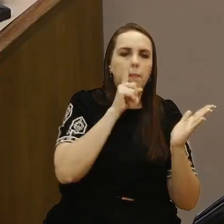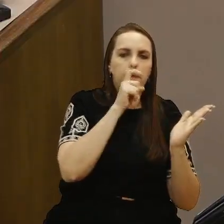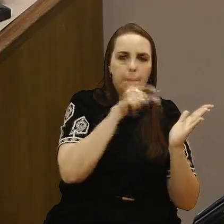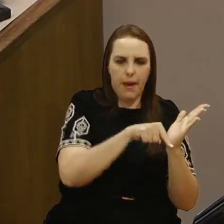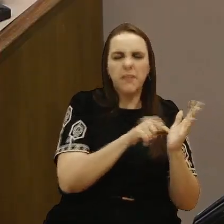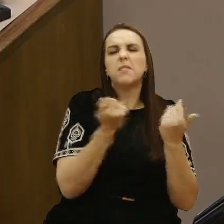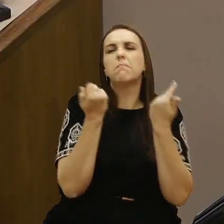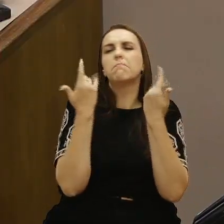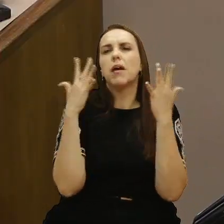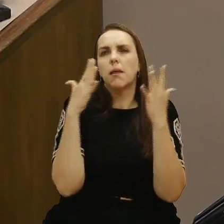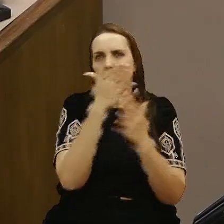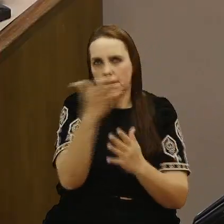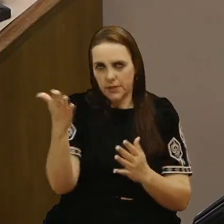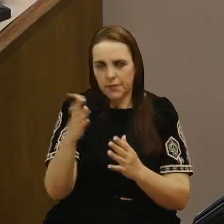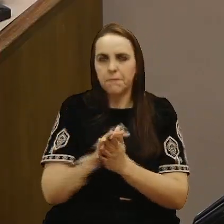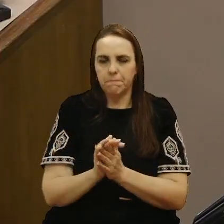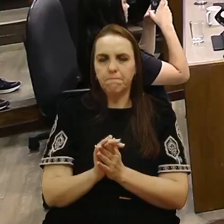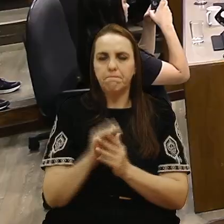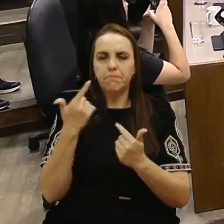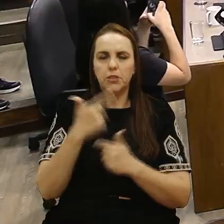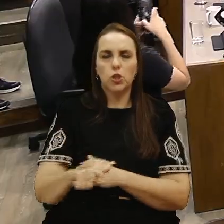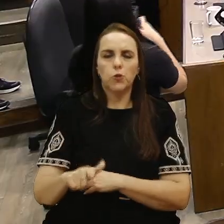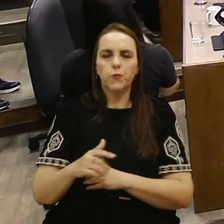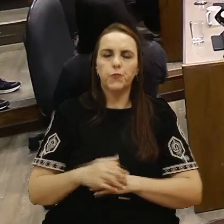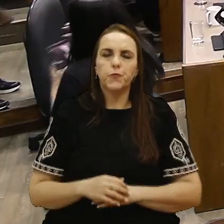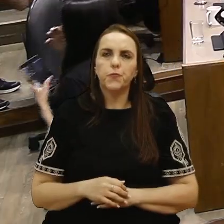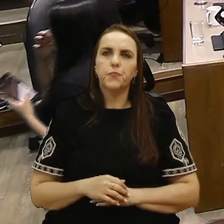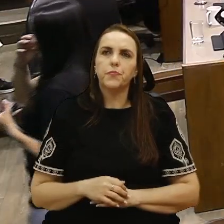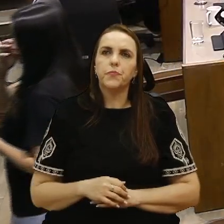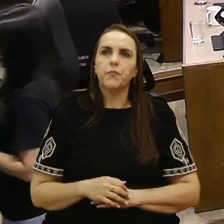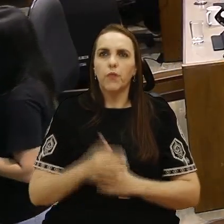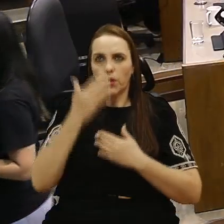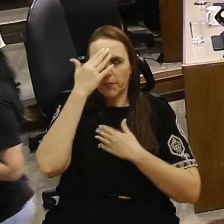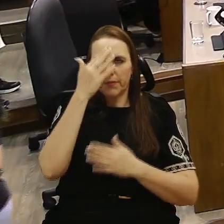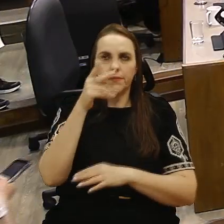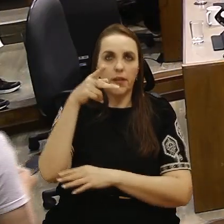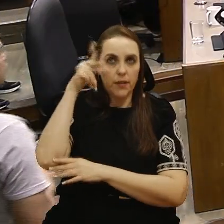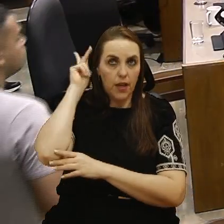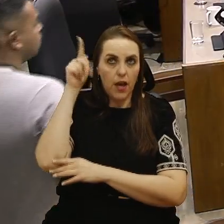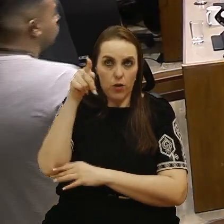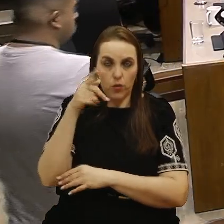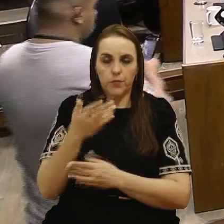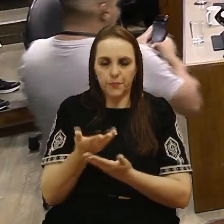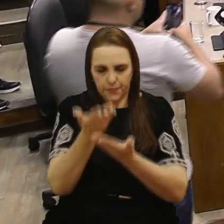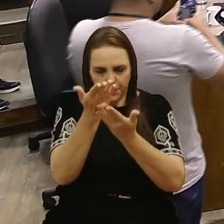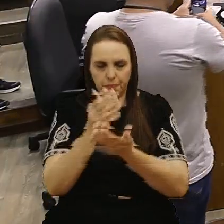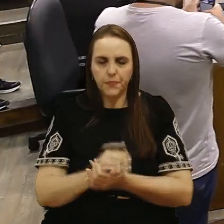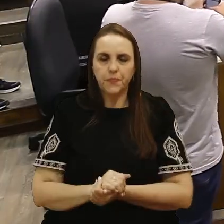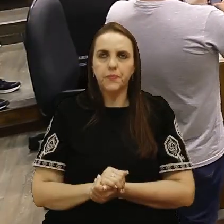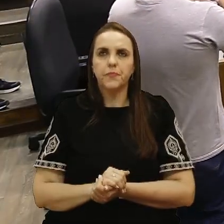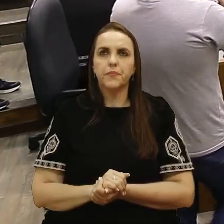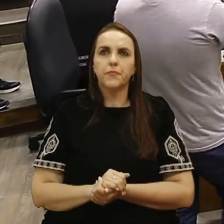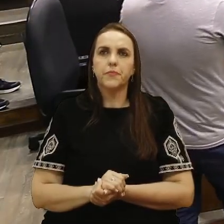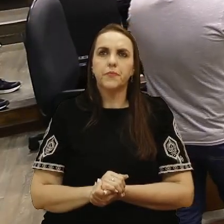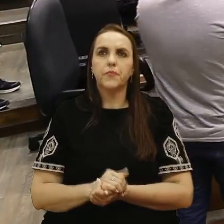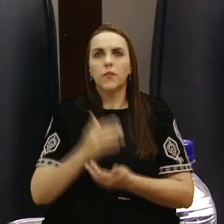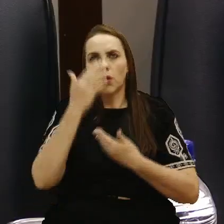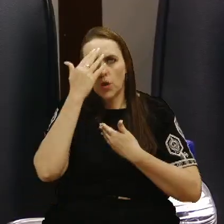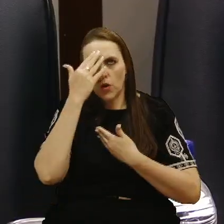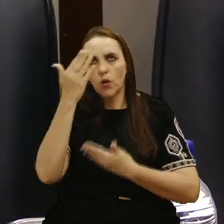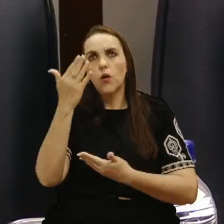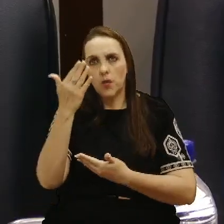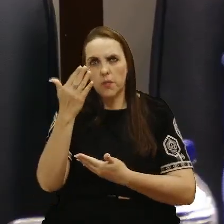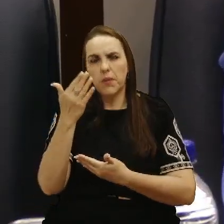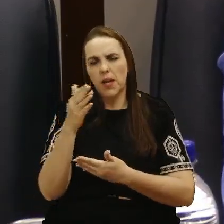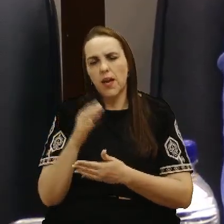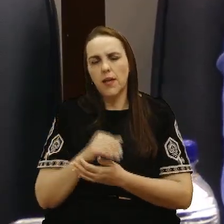hoje, de novo aqui, vereador D'Ambrosio. Obrigado. Iago, depois eu quero finalizar. Parabéns, vereador. Parabéns mesmo por ser breve aqui. Obrigado por